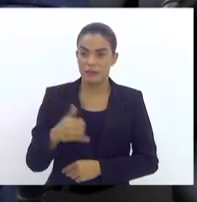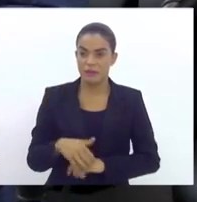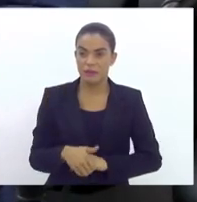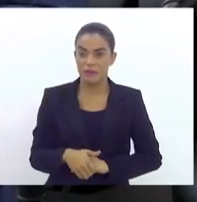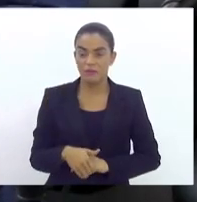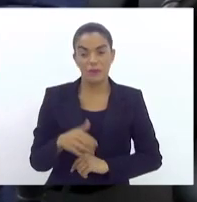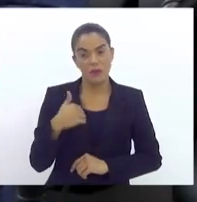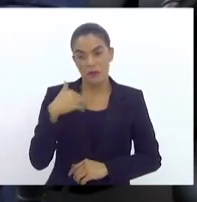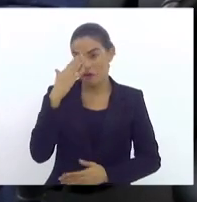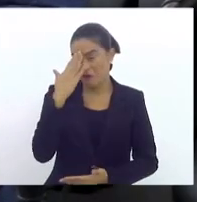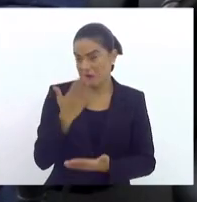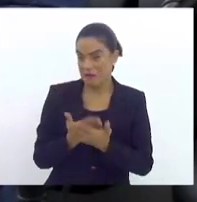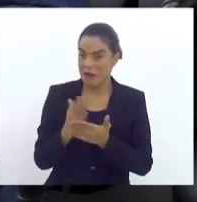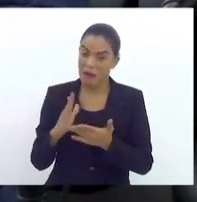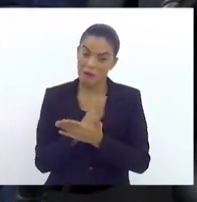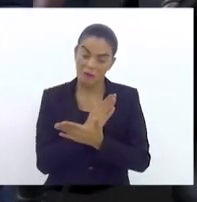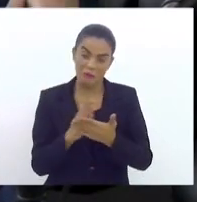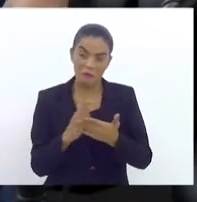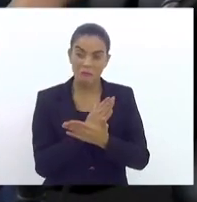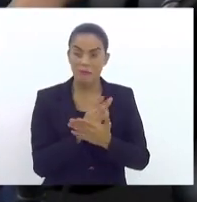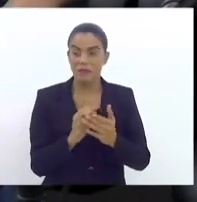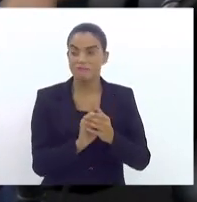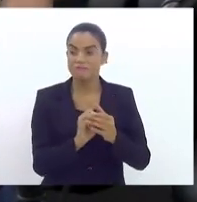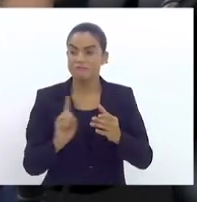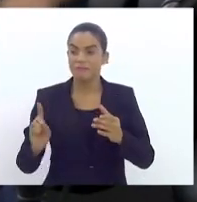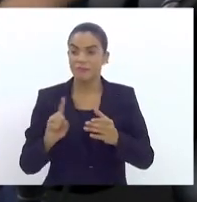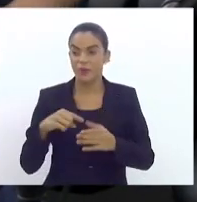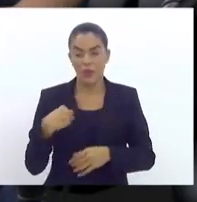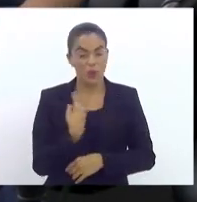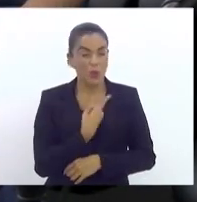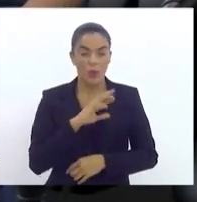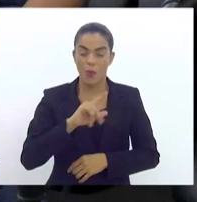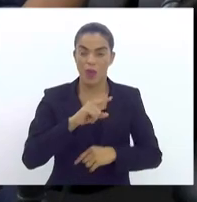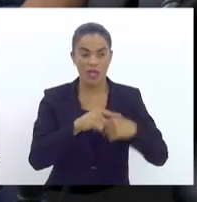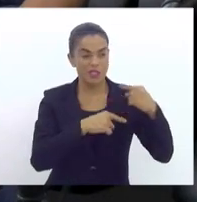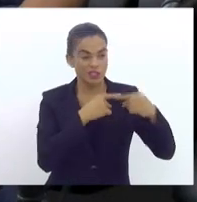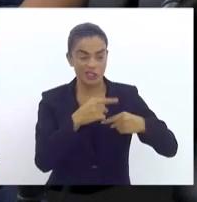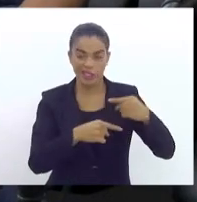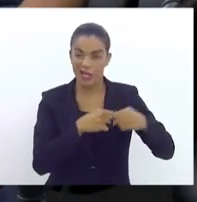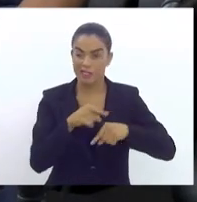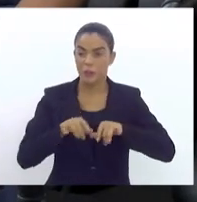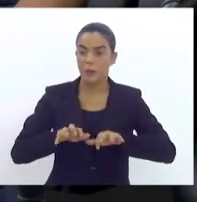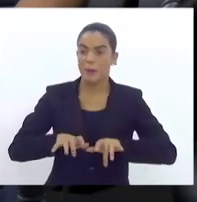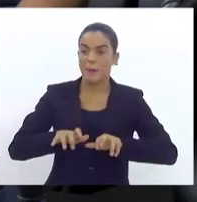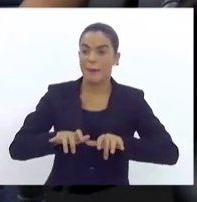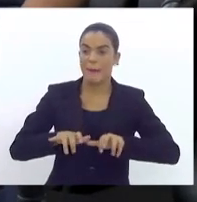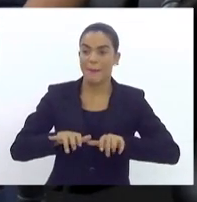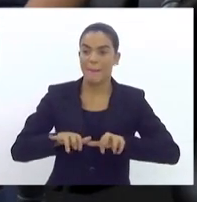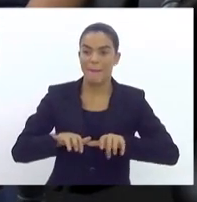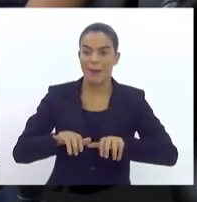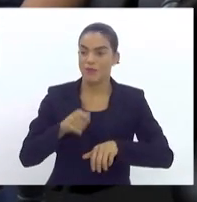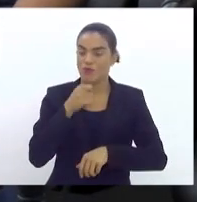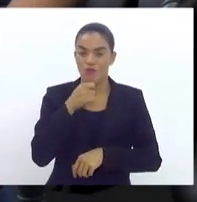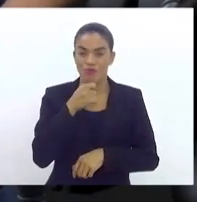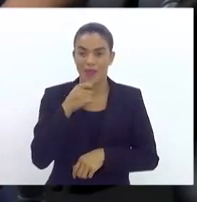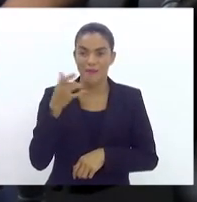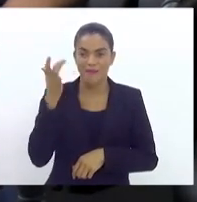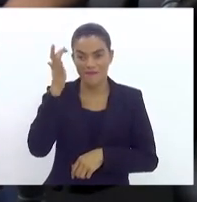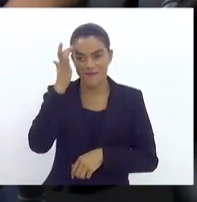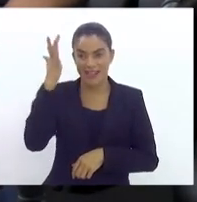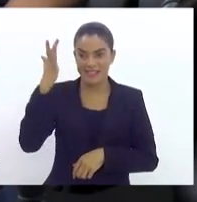creio que salva algumas exceções não somos de uma geração não temos facilidade